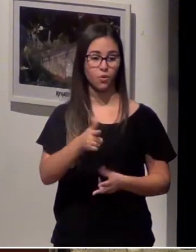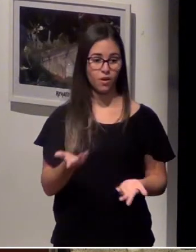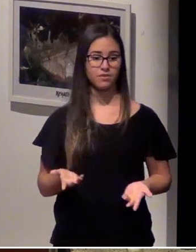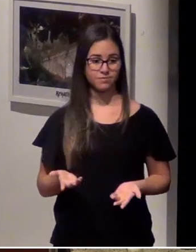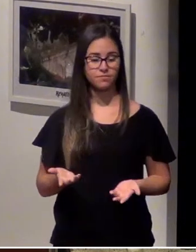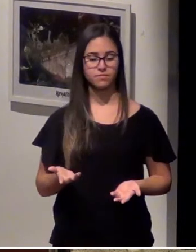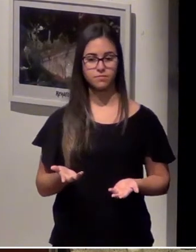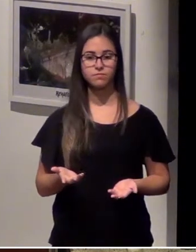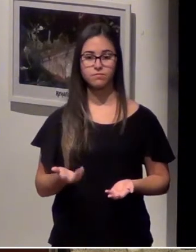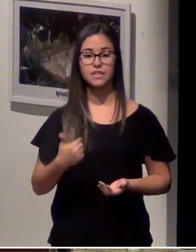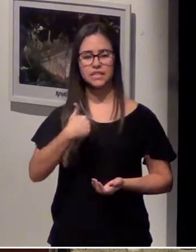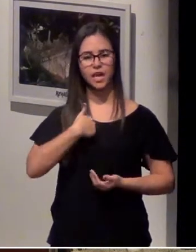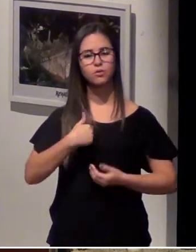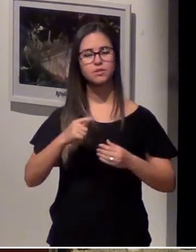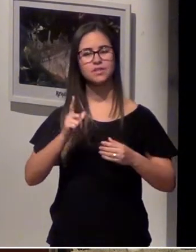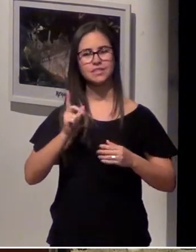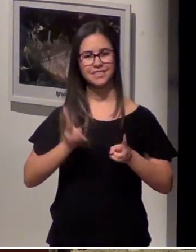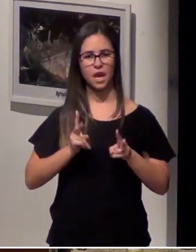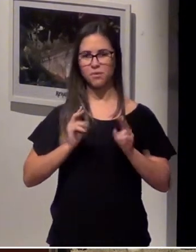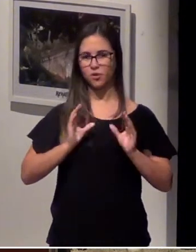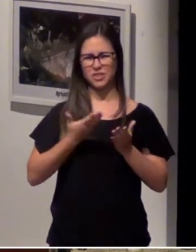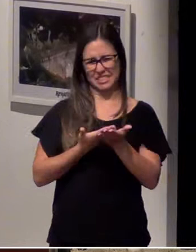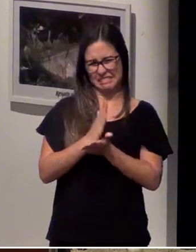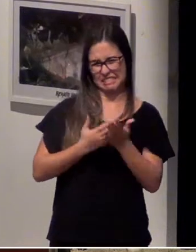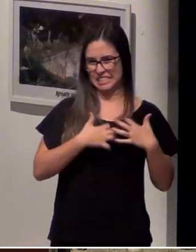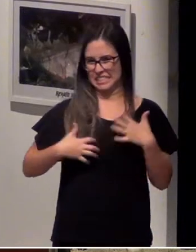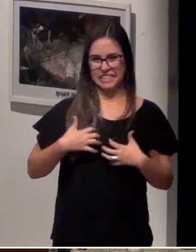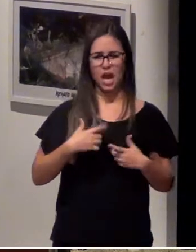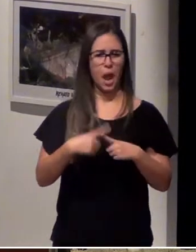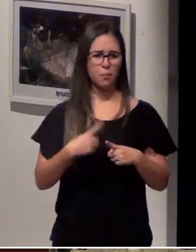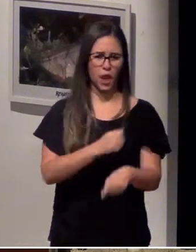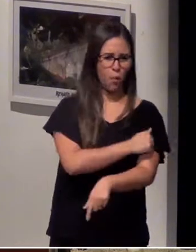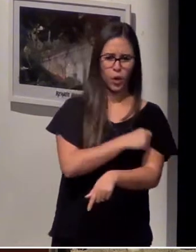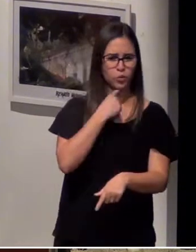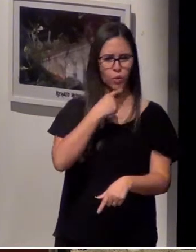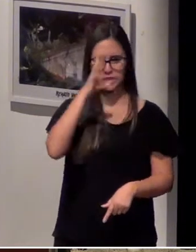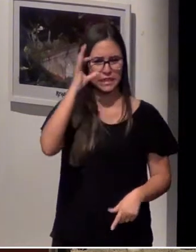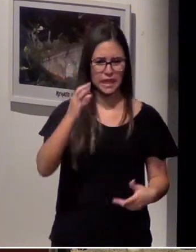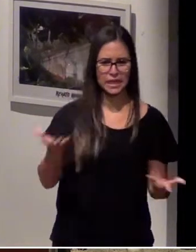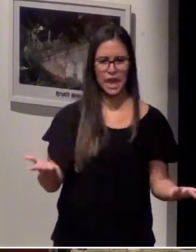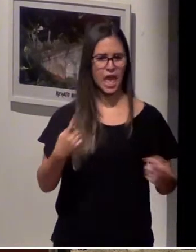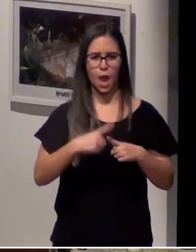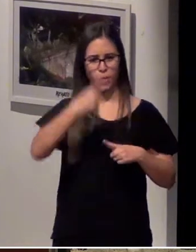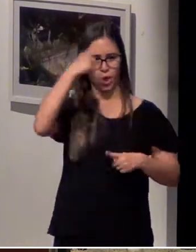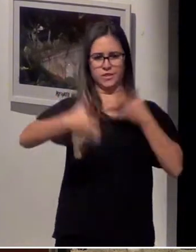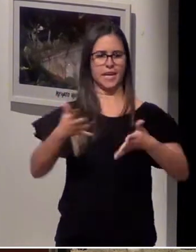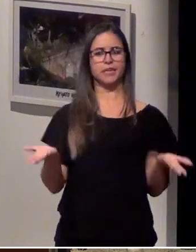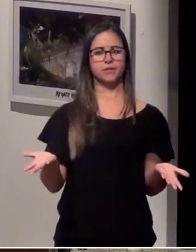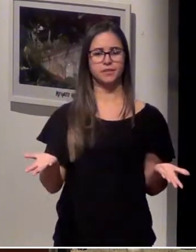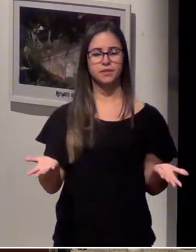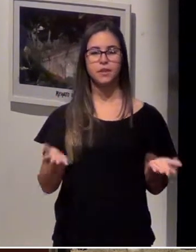né? E me conforta, eu sempre fico inquietada, às vezes, ai, tem um aluno que eu não consigo entender, é porque eu não sei a